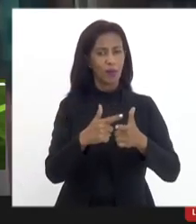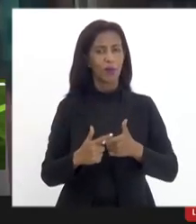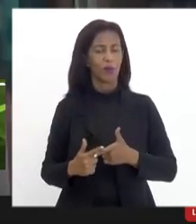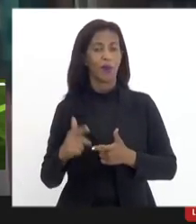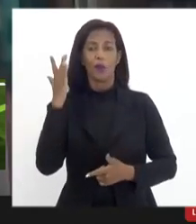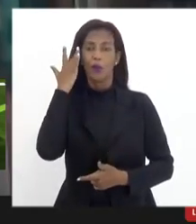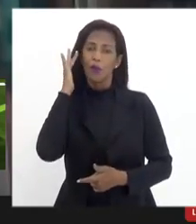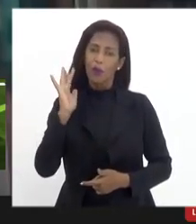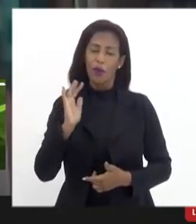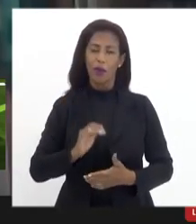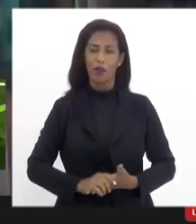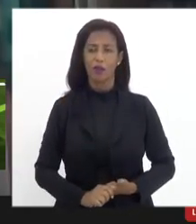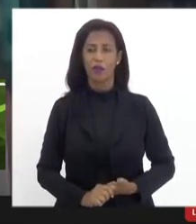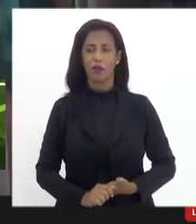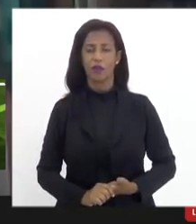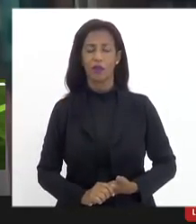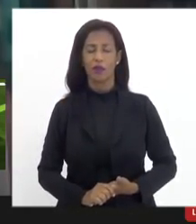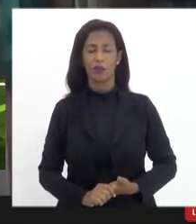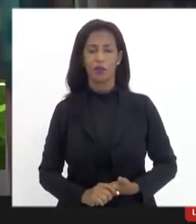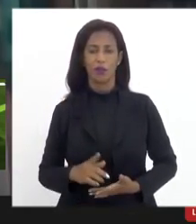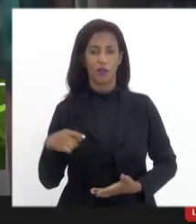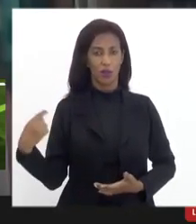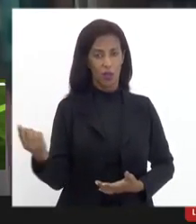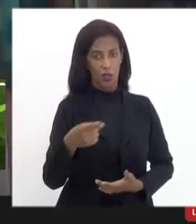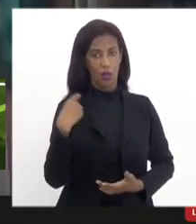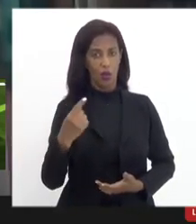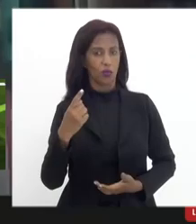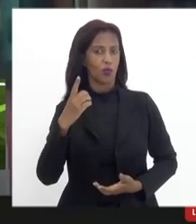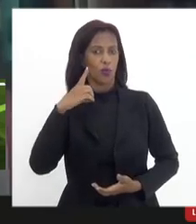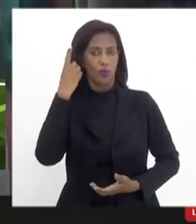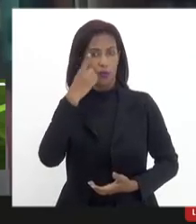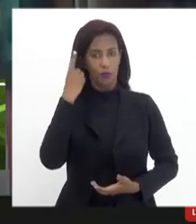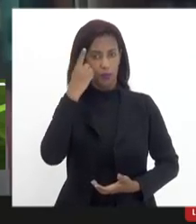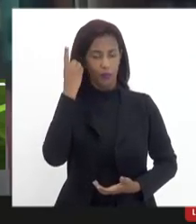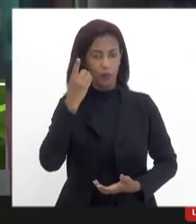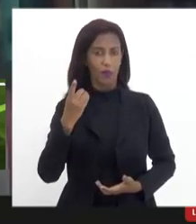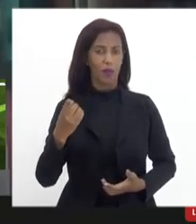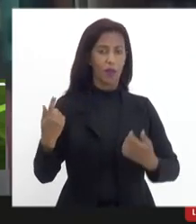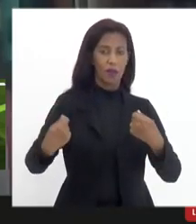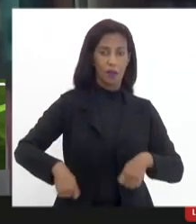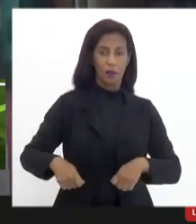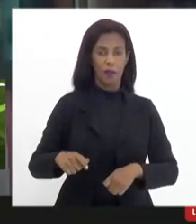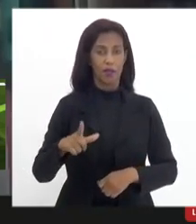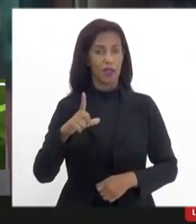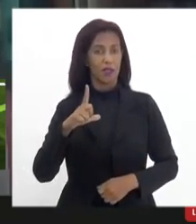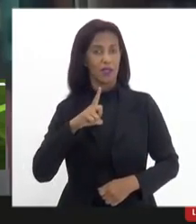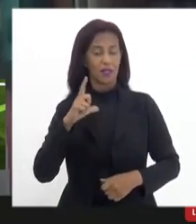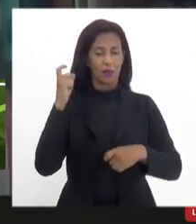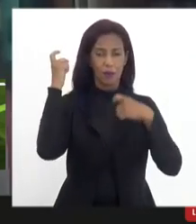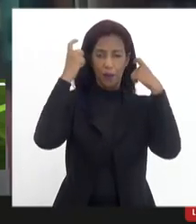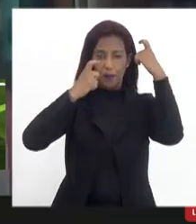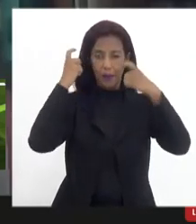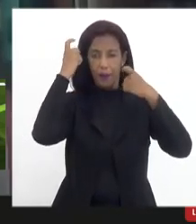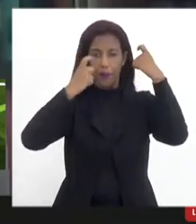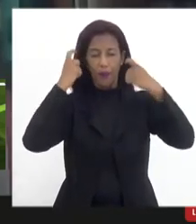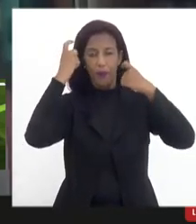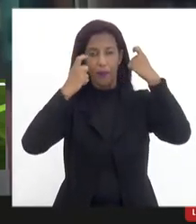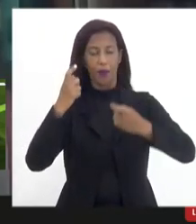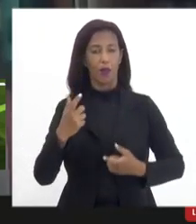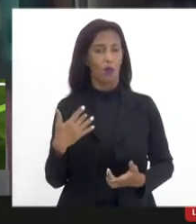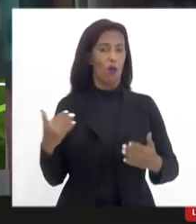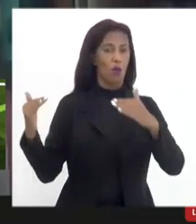que nós, como parlamentares, a gente deve ter esse tipo de preocupação. Realmente,